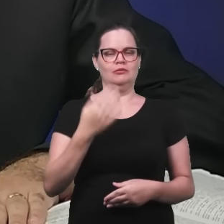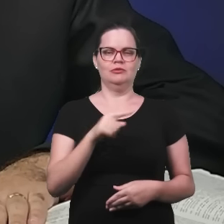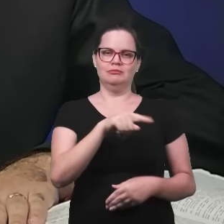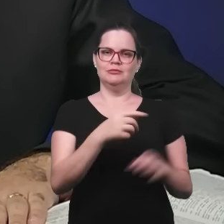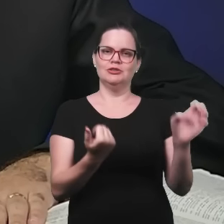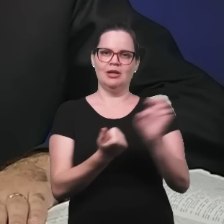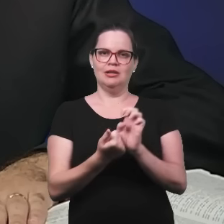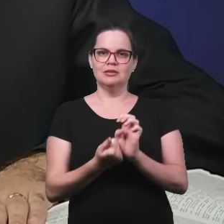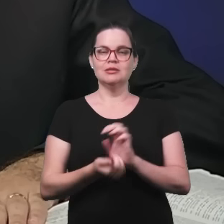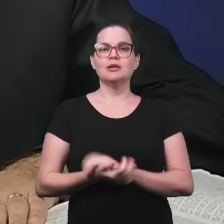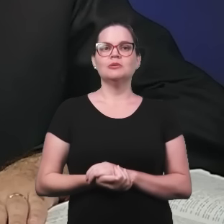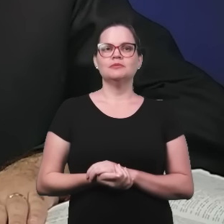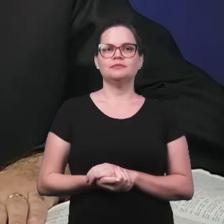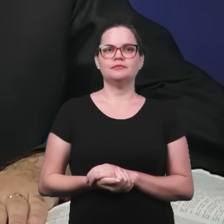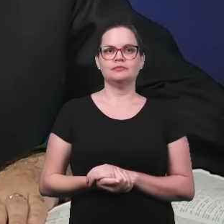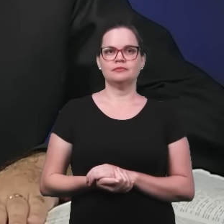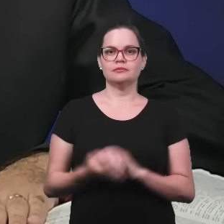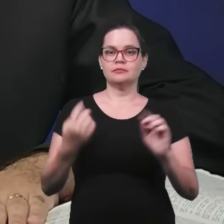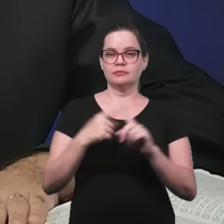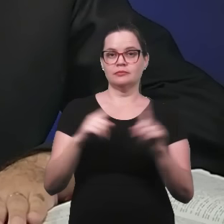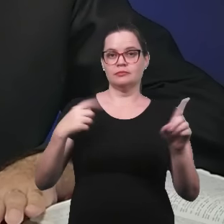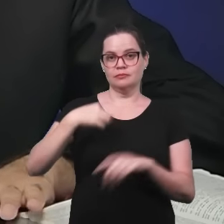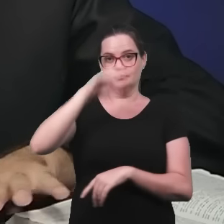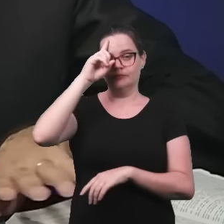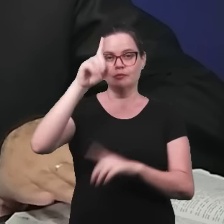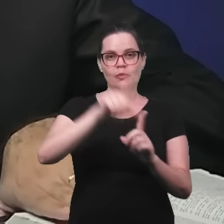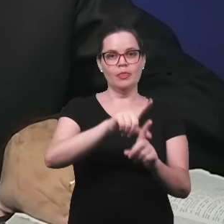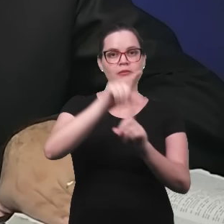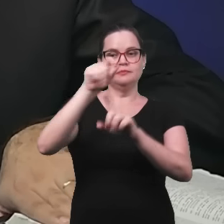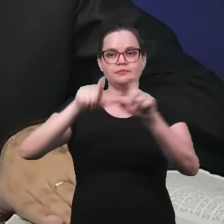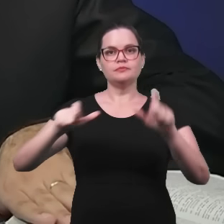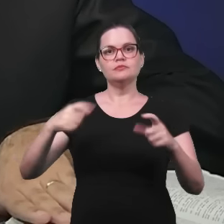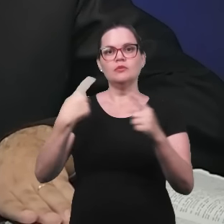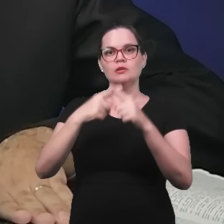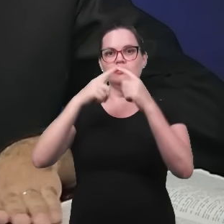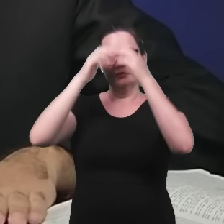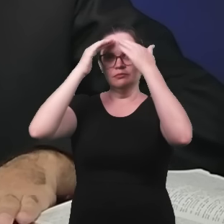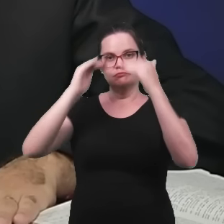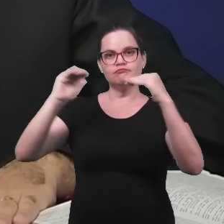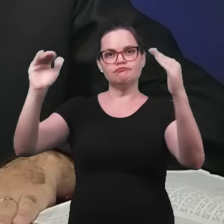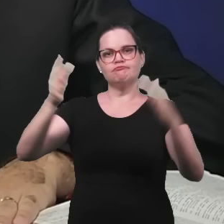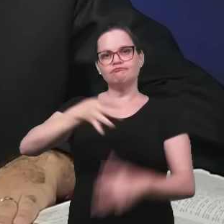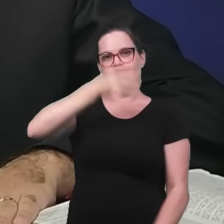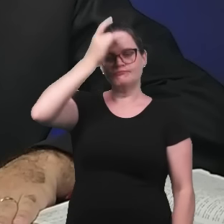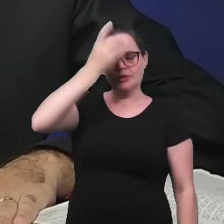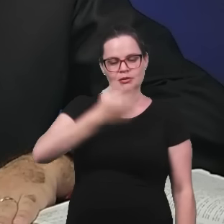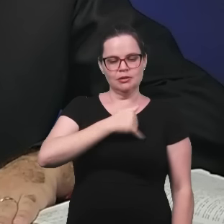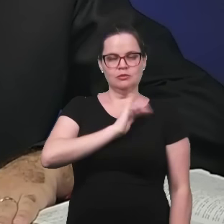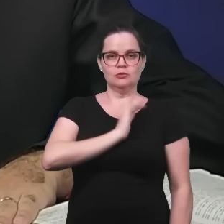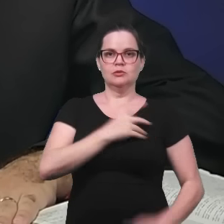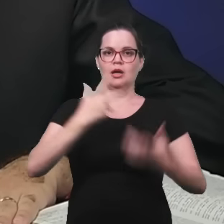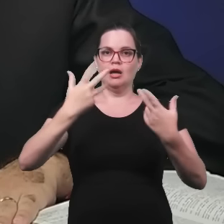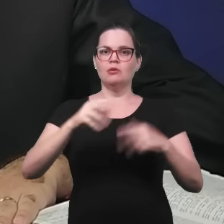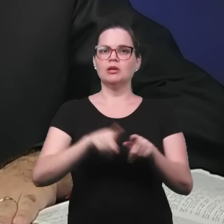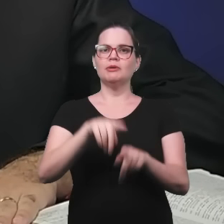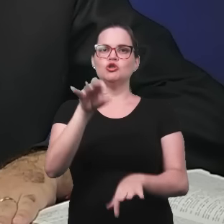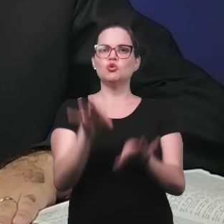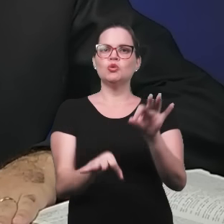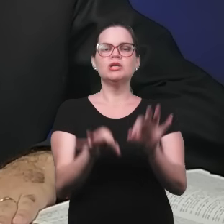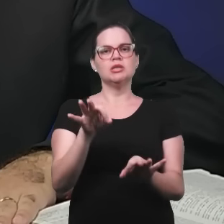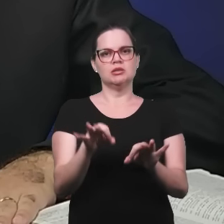que guardam a herança no coração. Assim foi no livro de Juízes. Todos os juízes foram chamados porque eles guardavam a herança